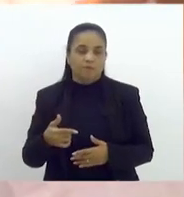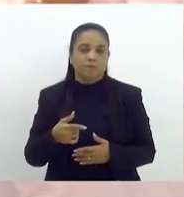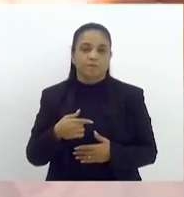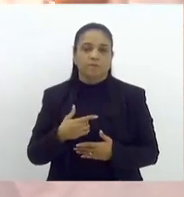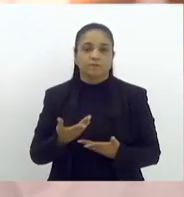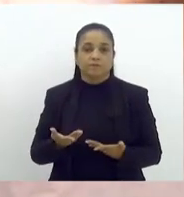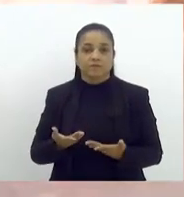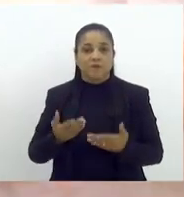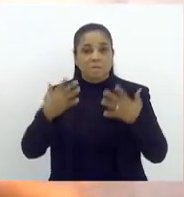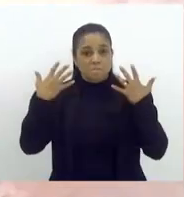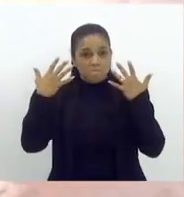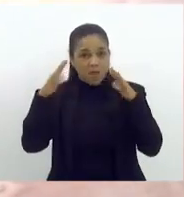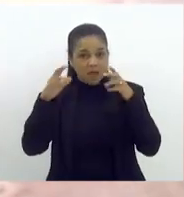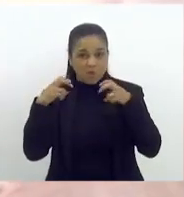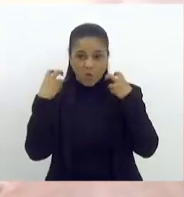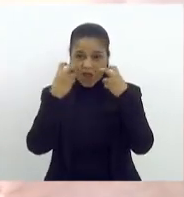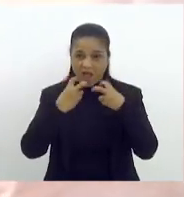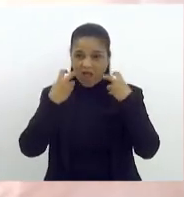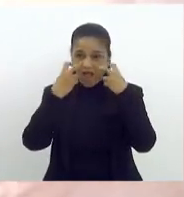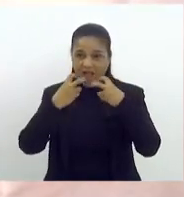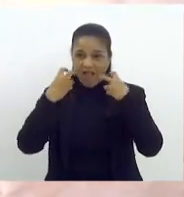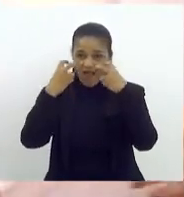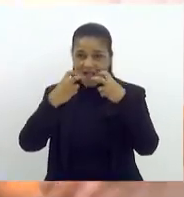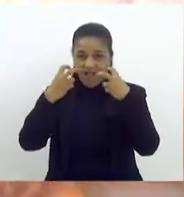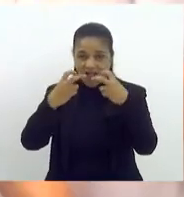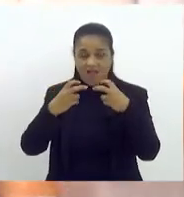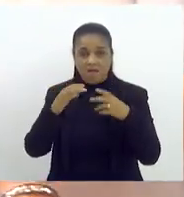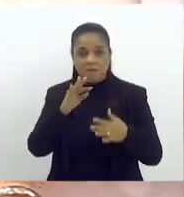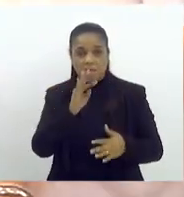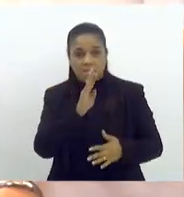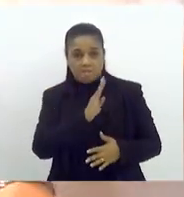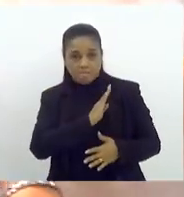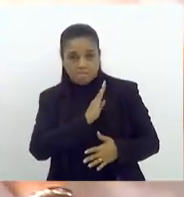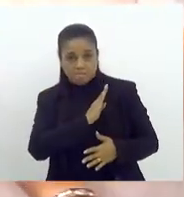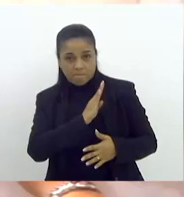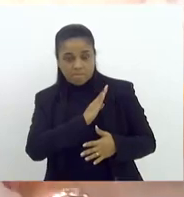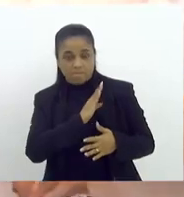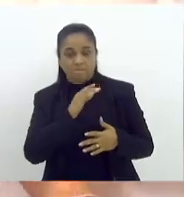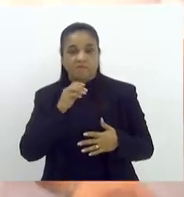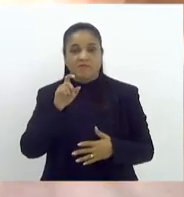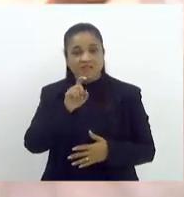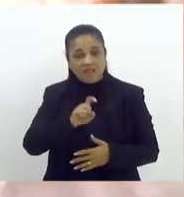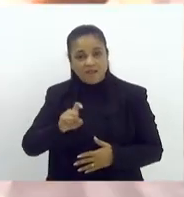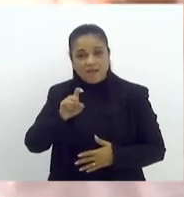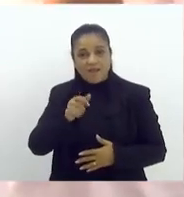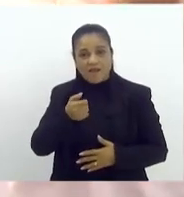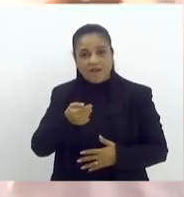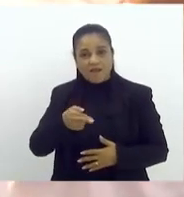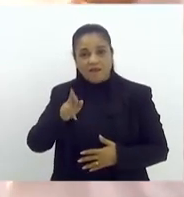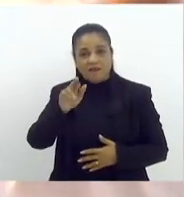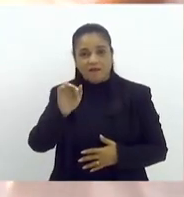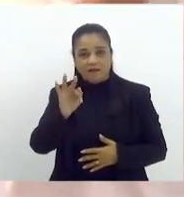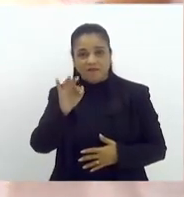agora faz barulho que Baixada Cruel está presente mais alto grafite tá na casa família